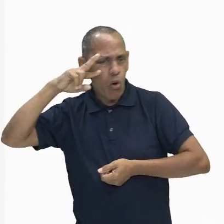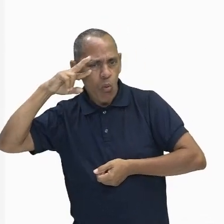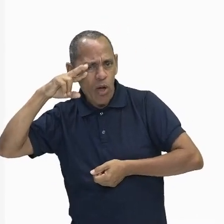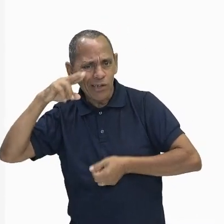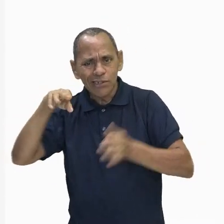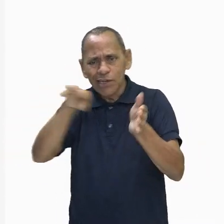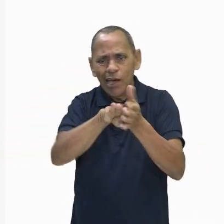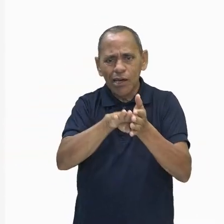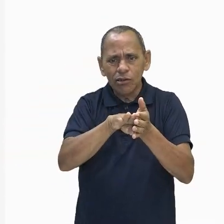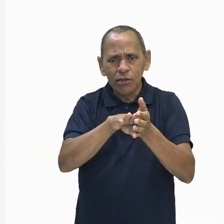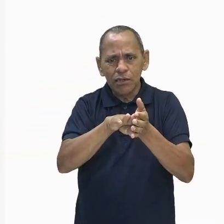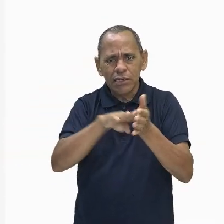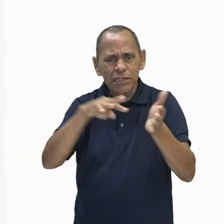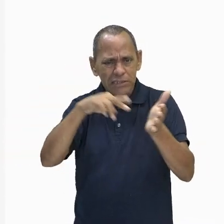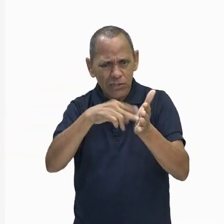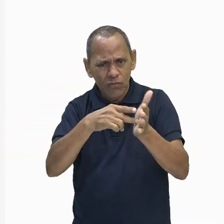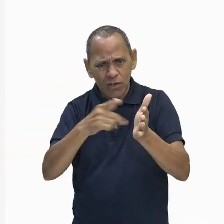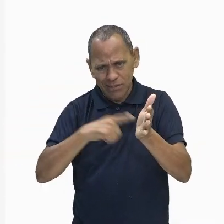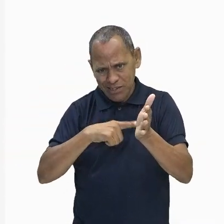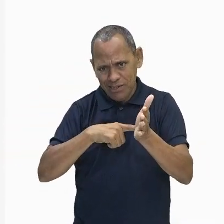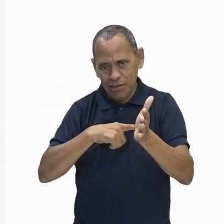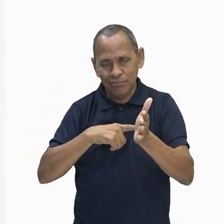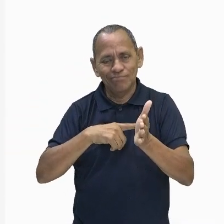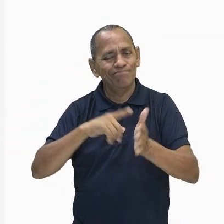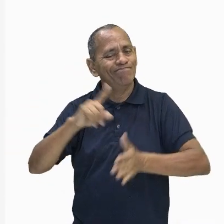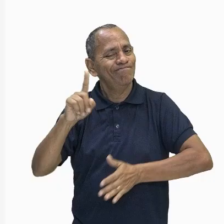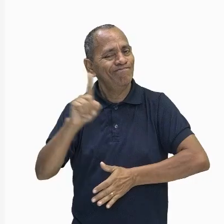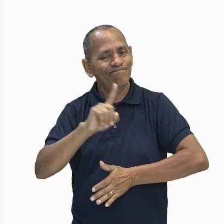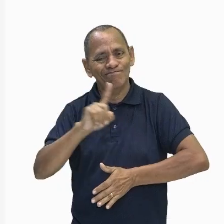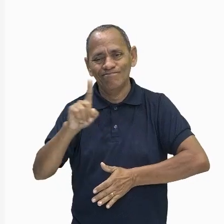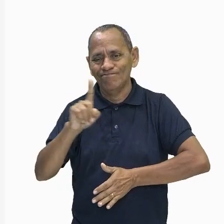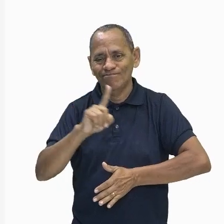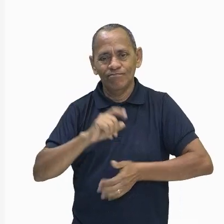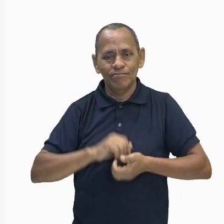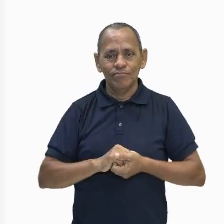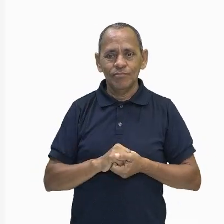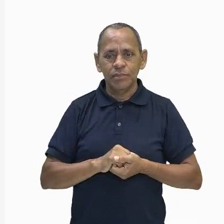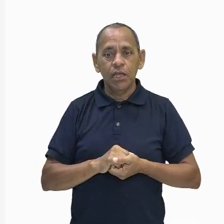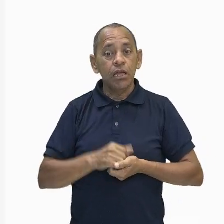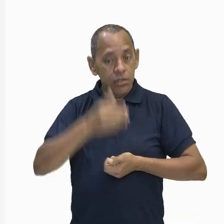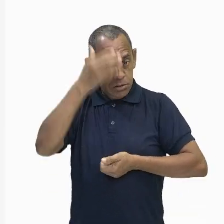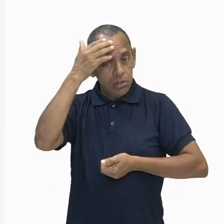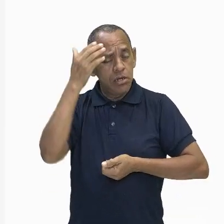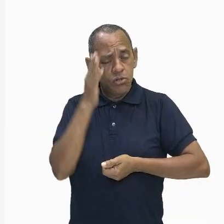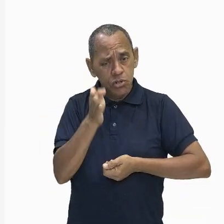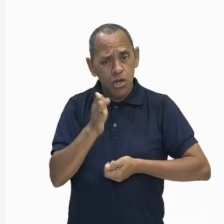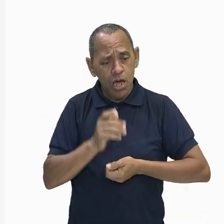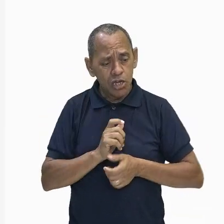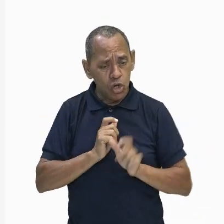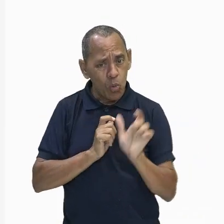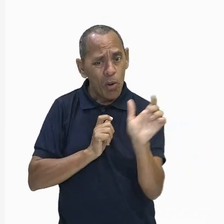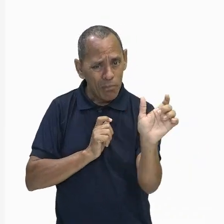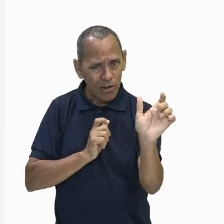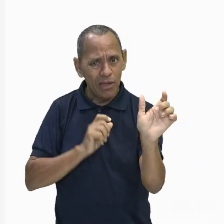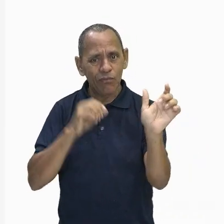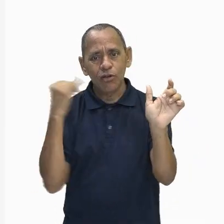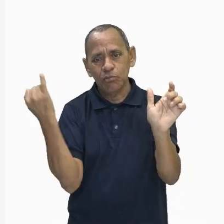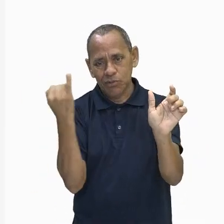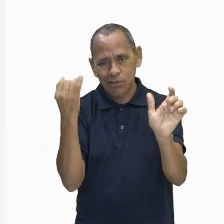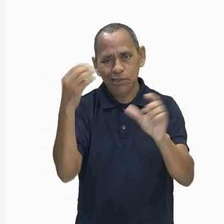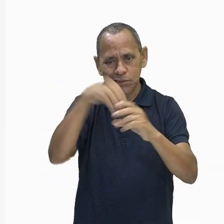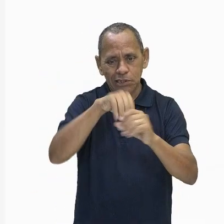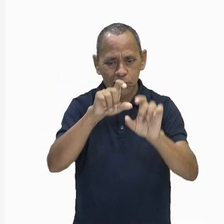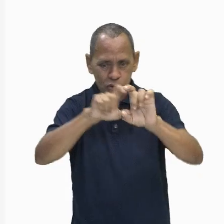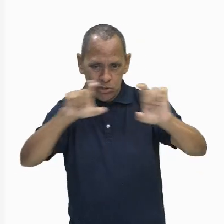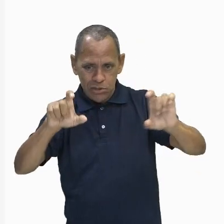sentido, a frase começa a perder sentido se eu retiro a palavra amigos. Então, eu já sei que ela é uma palavra essencial. E, por